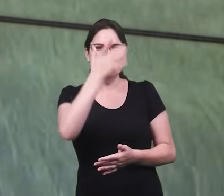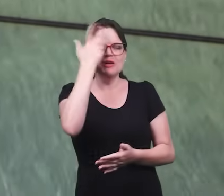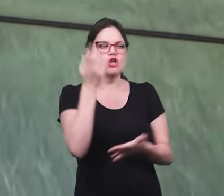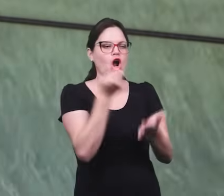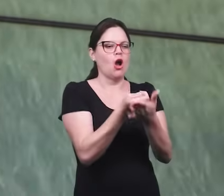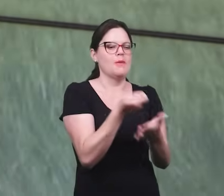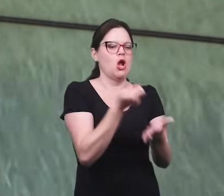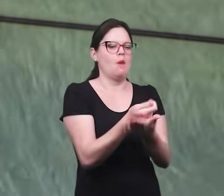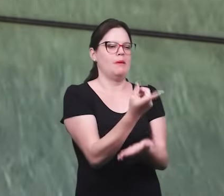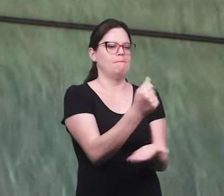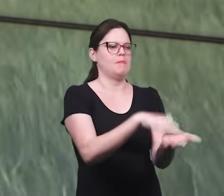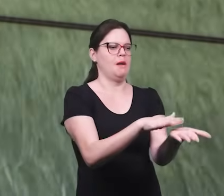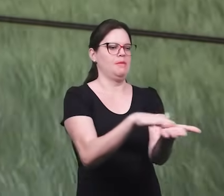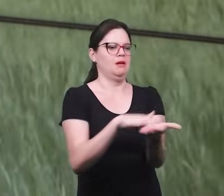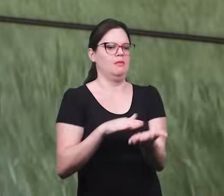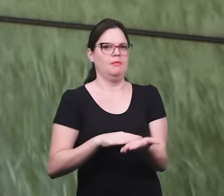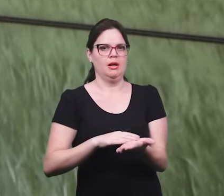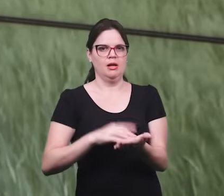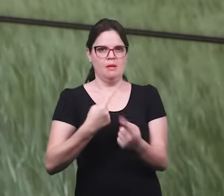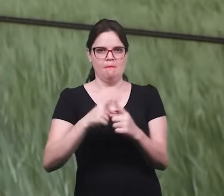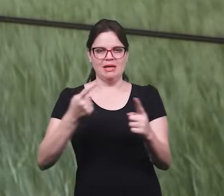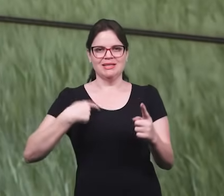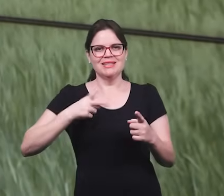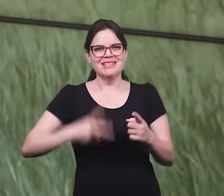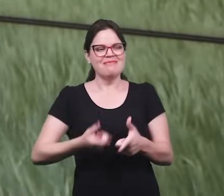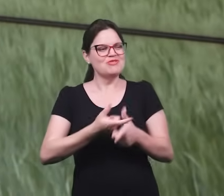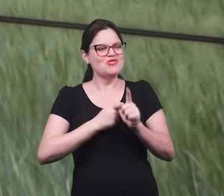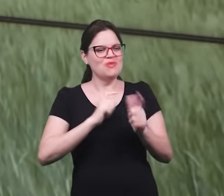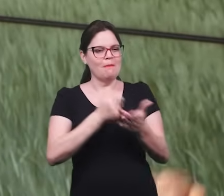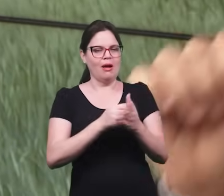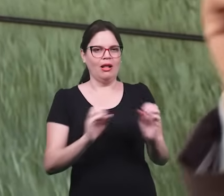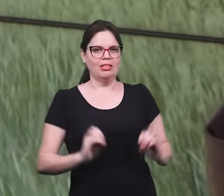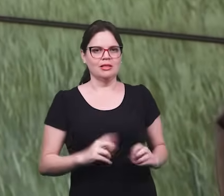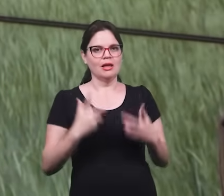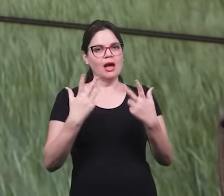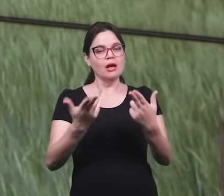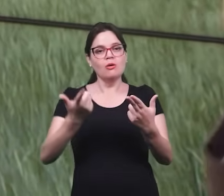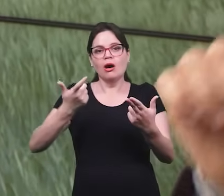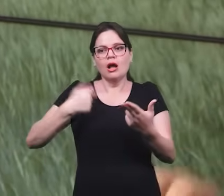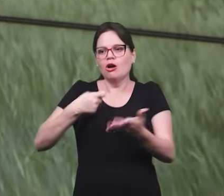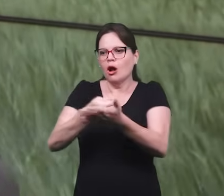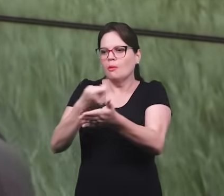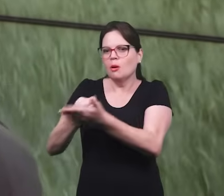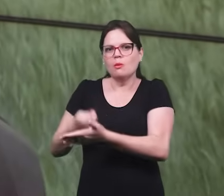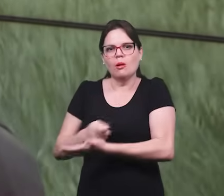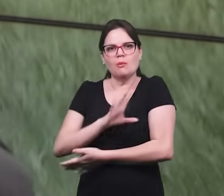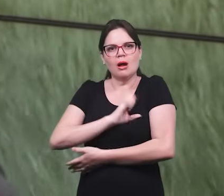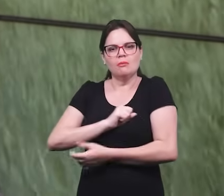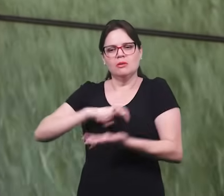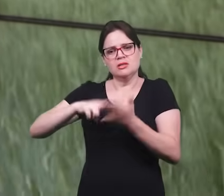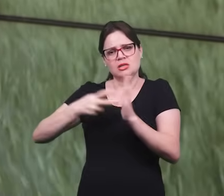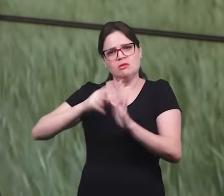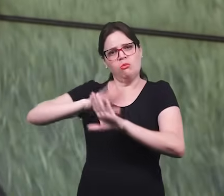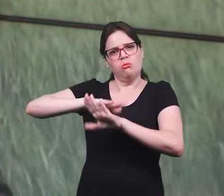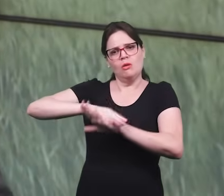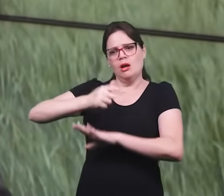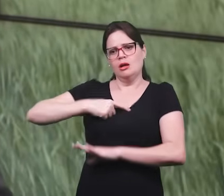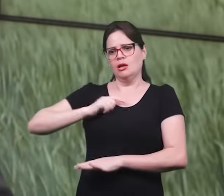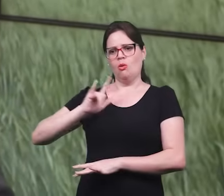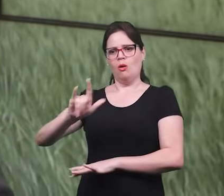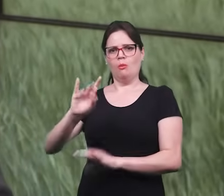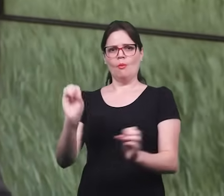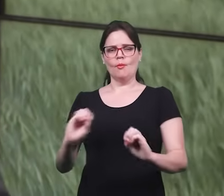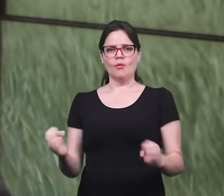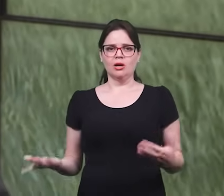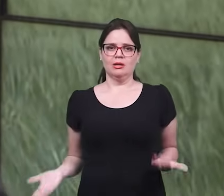gente já entra devendo neste amor por que que a gente não cobra amor porque a gente já recebeu a